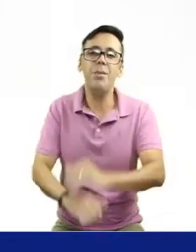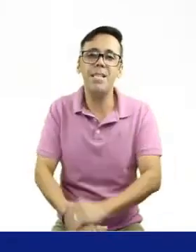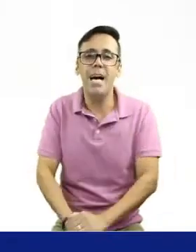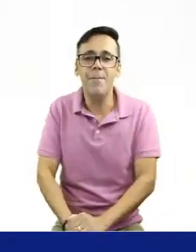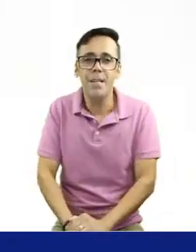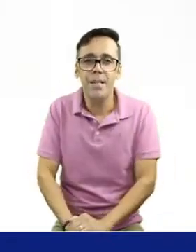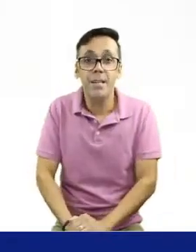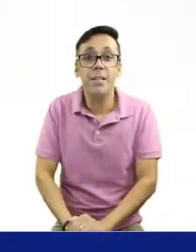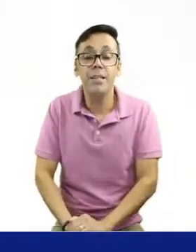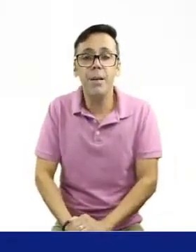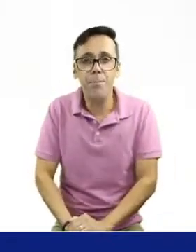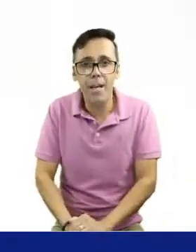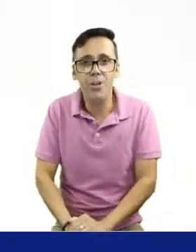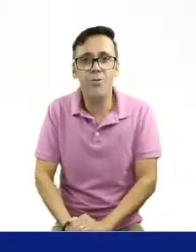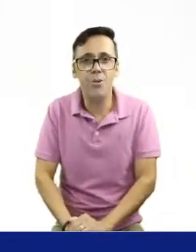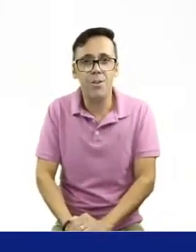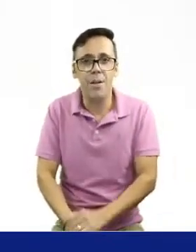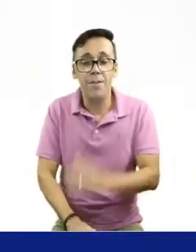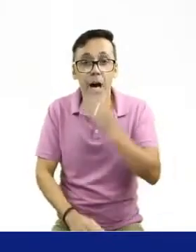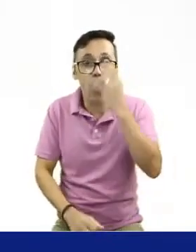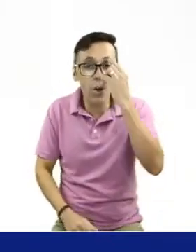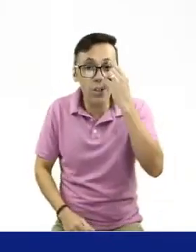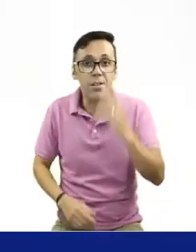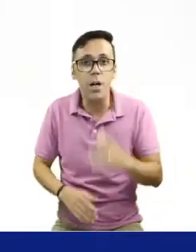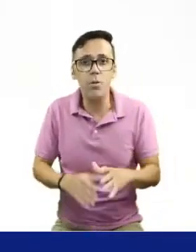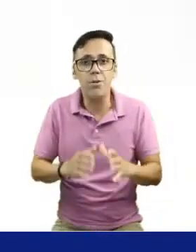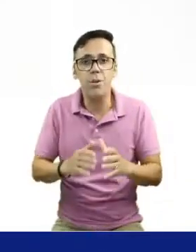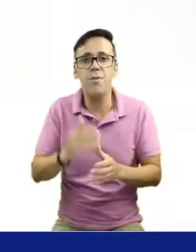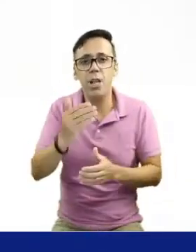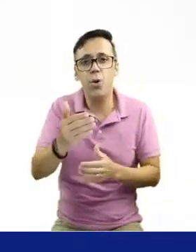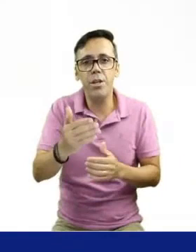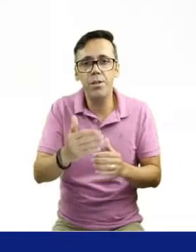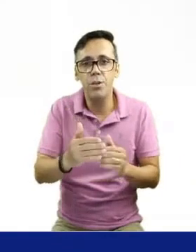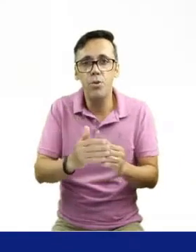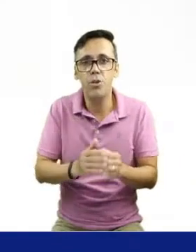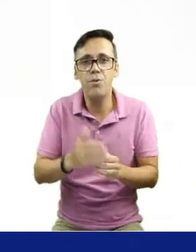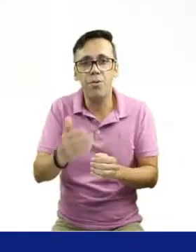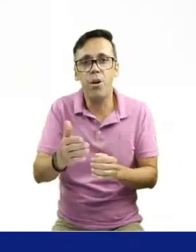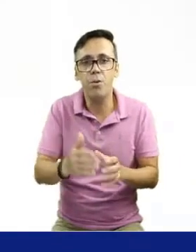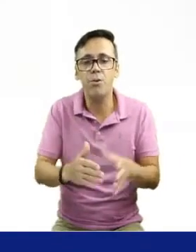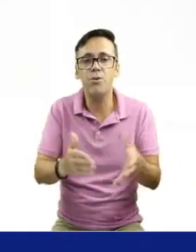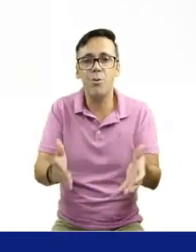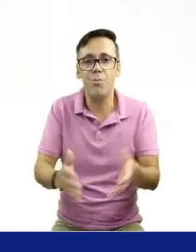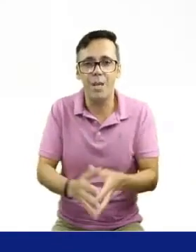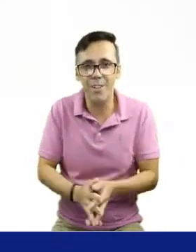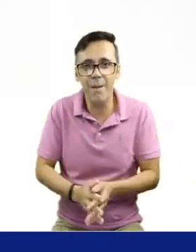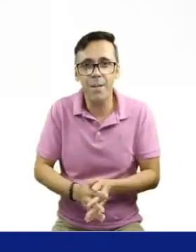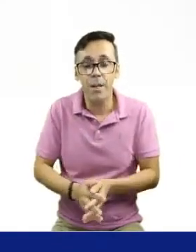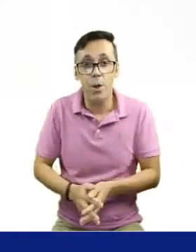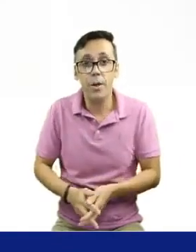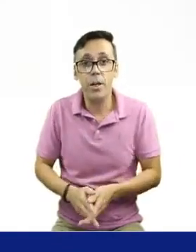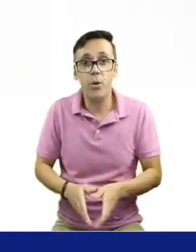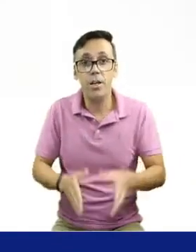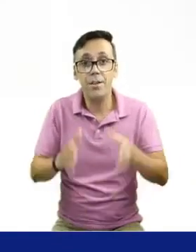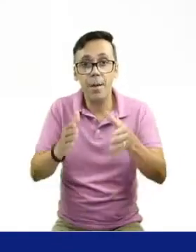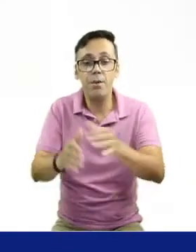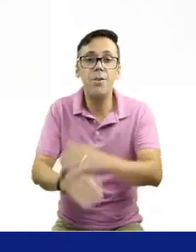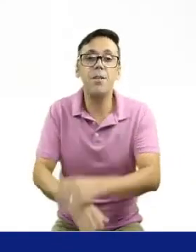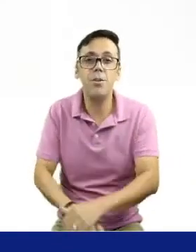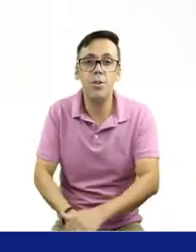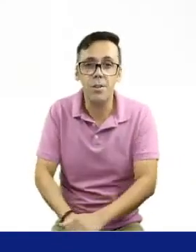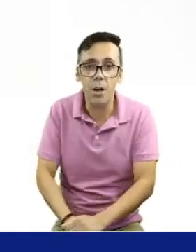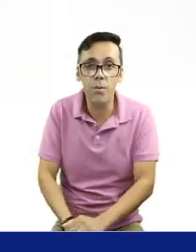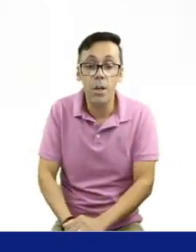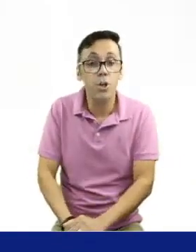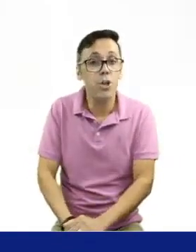agora se estabilizar depende de você Aonde estão os seus valores e o seu foco e o seu empenho né eu quero agora